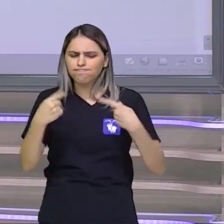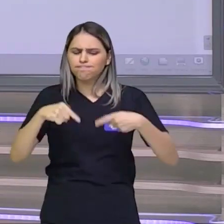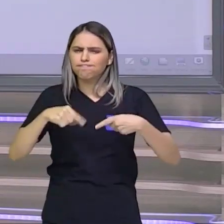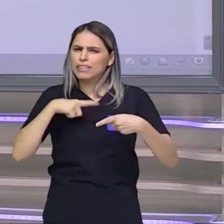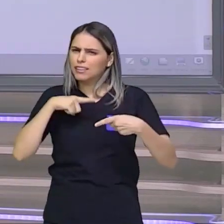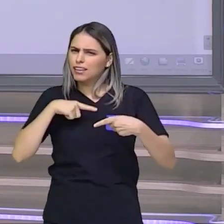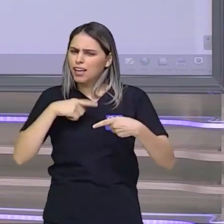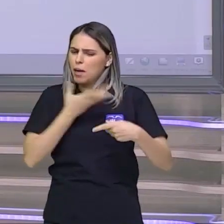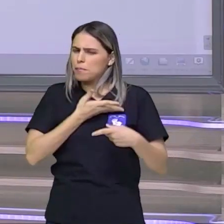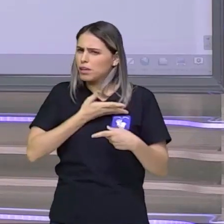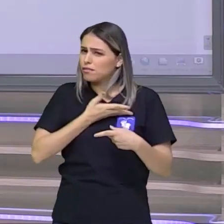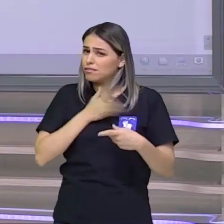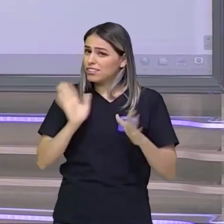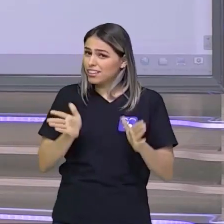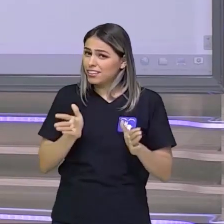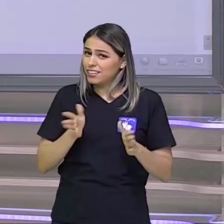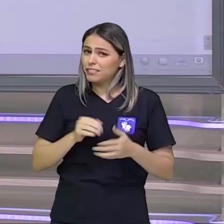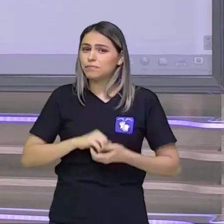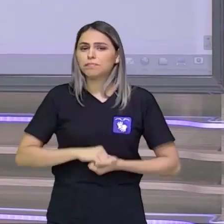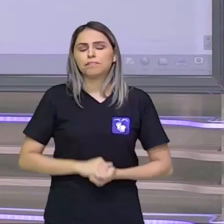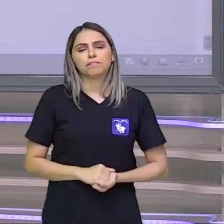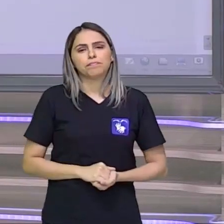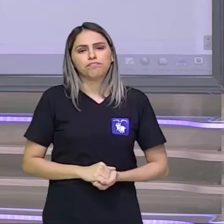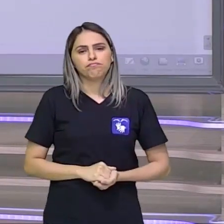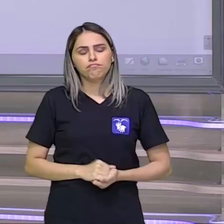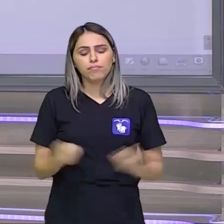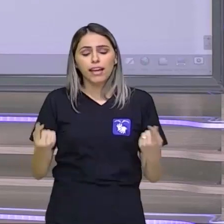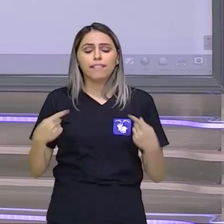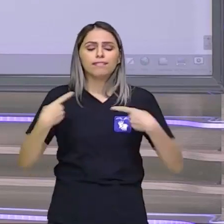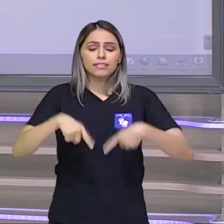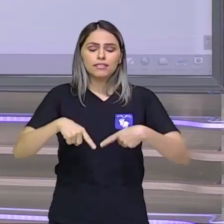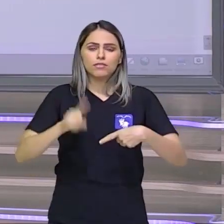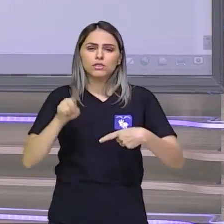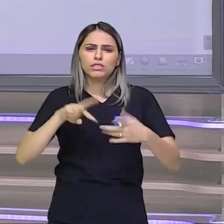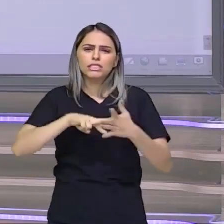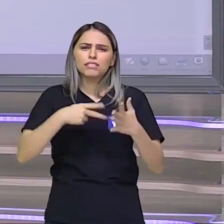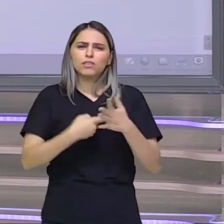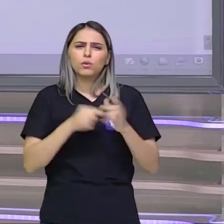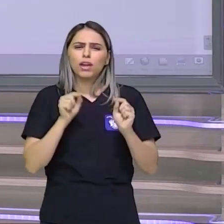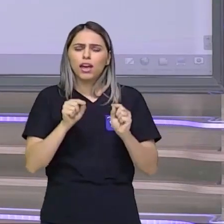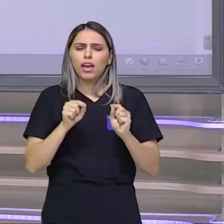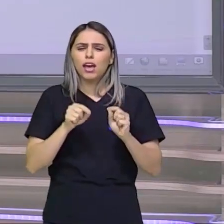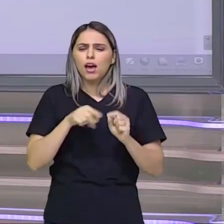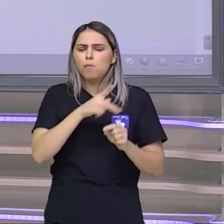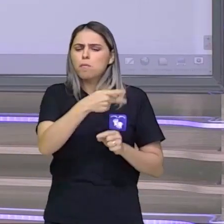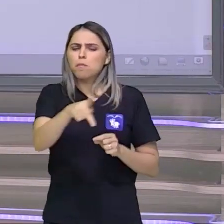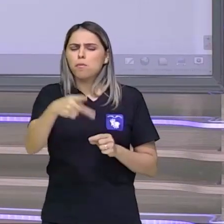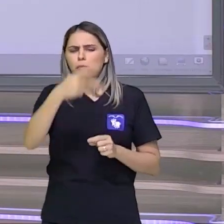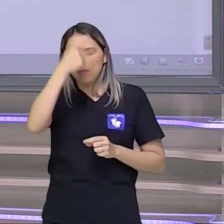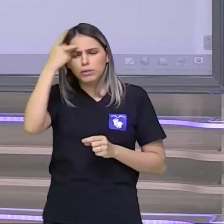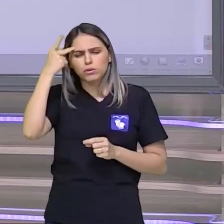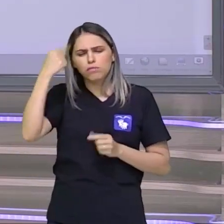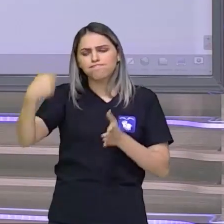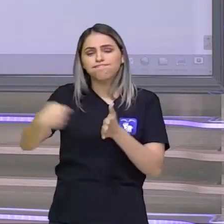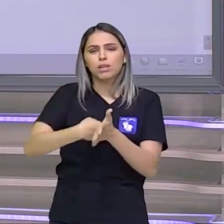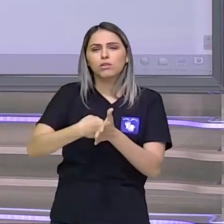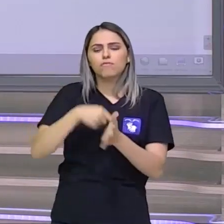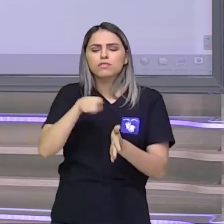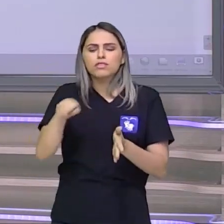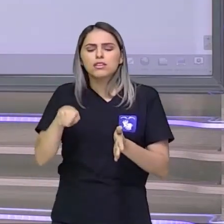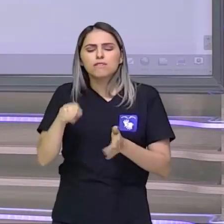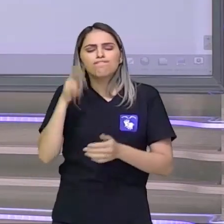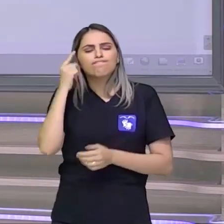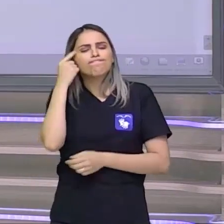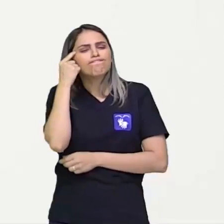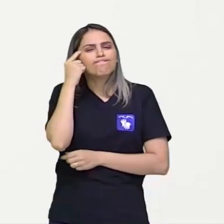algum colega? Um desafio é o seguinte, alguém vai perguntar algo para você e você vai ter que descobrir. Olha